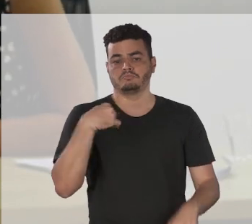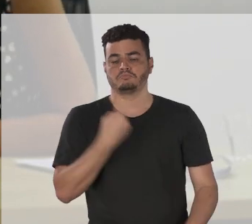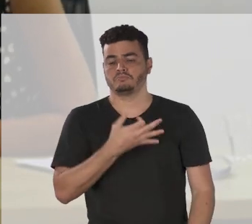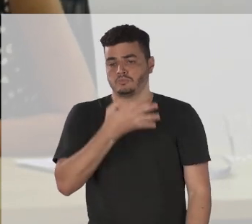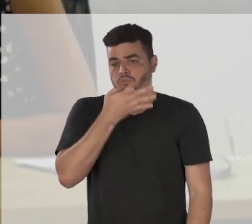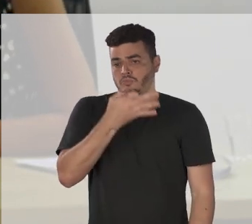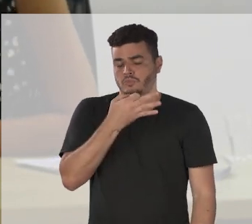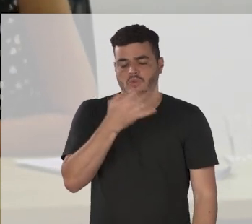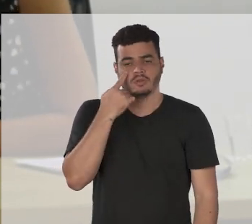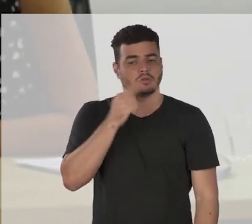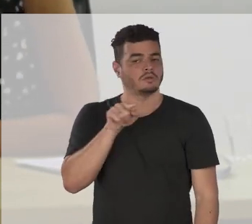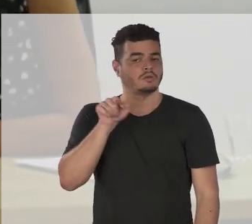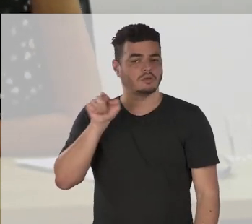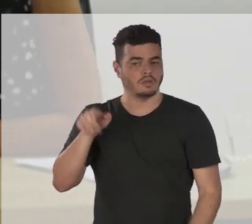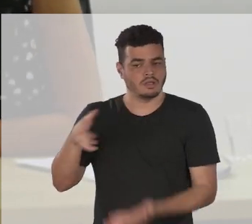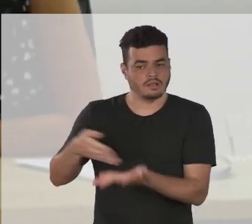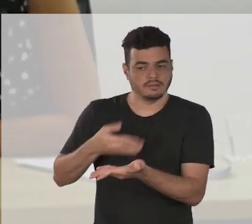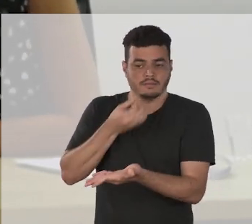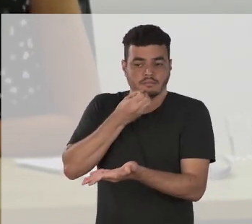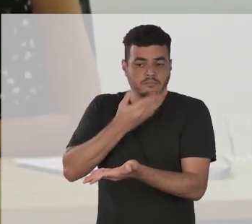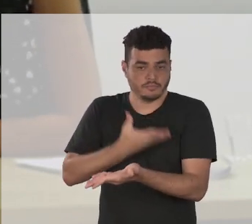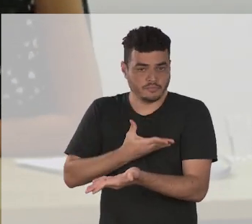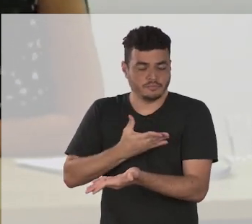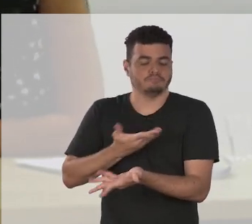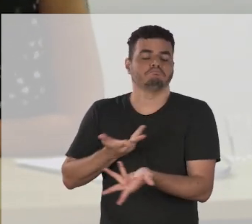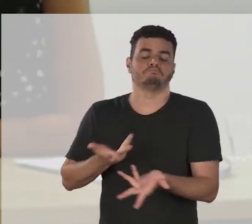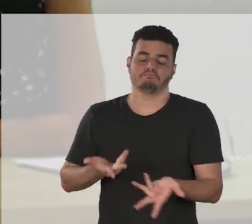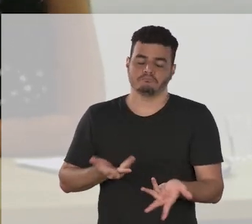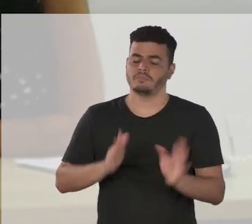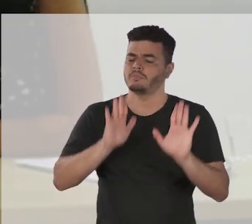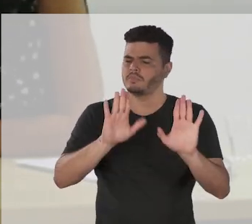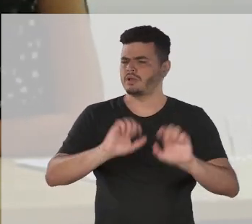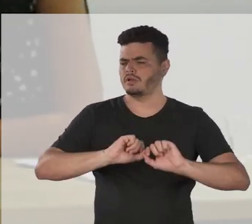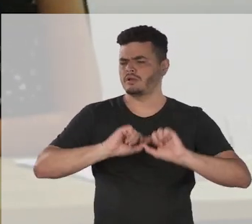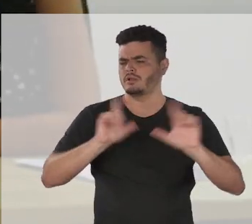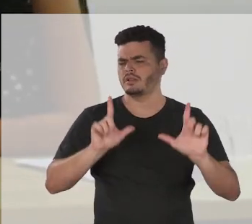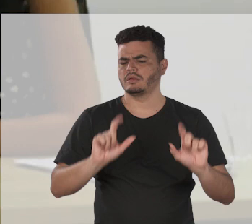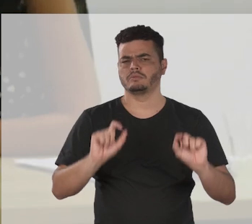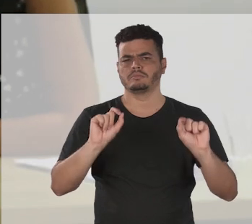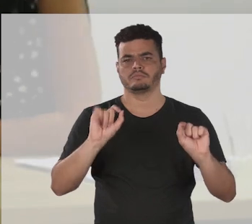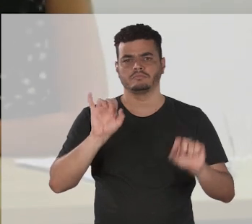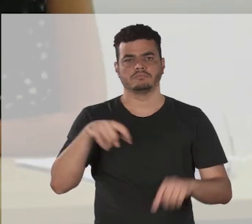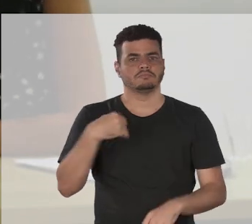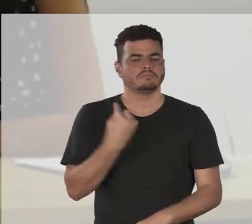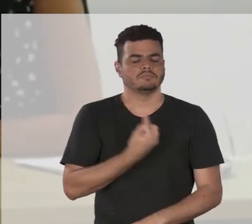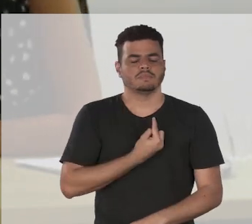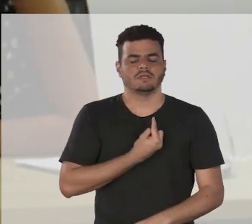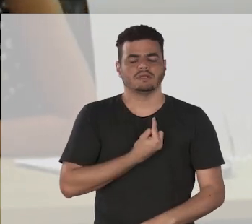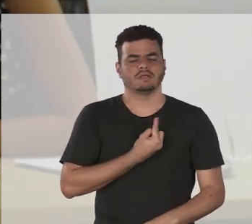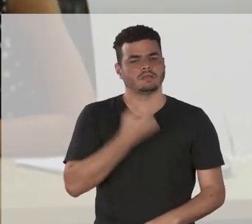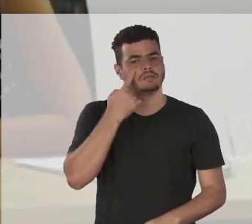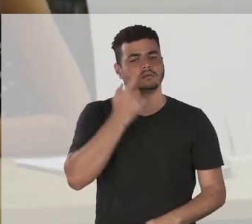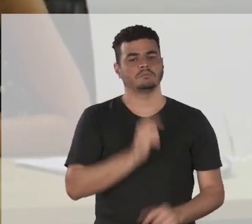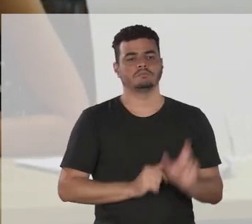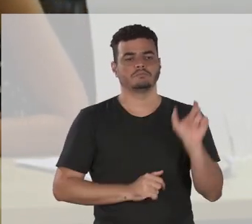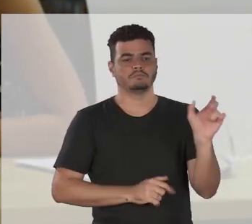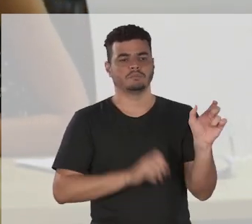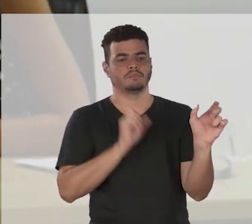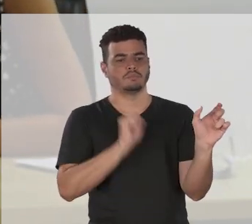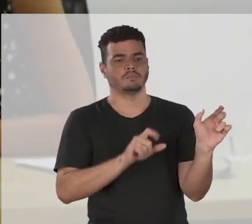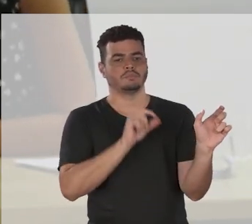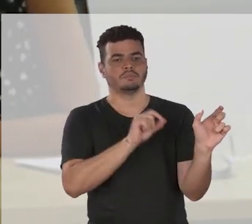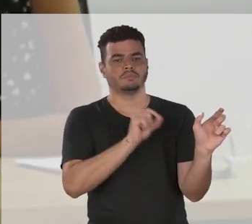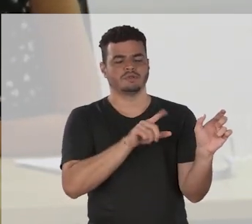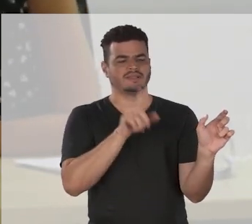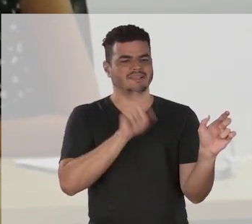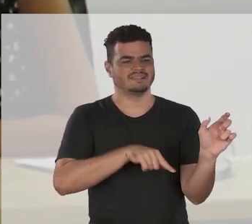sugere na sua leitura, mas, claro, essa ideia que é difícil de que as palavras podem ser um entrave, né,